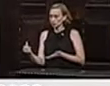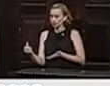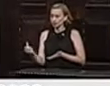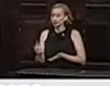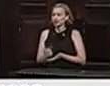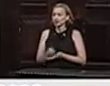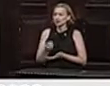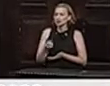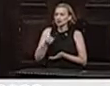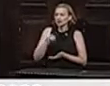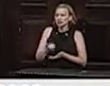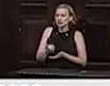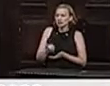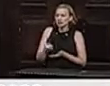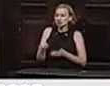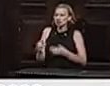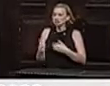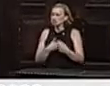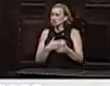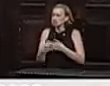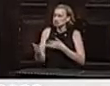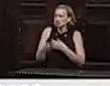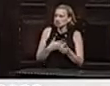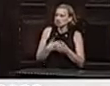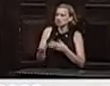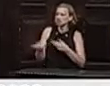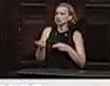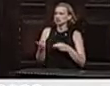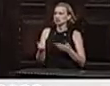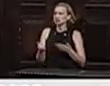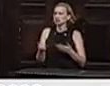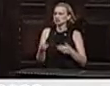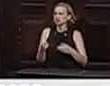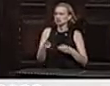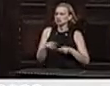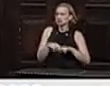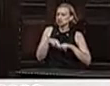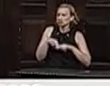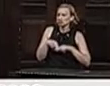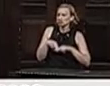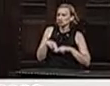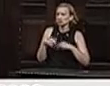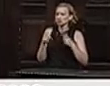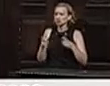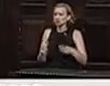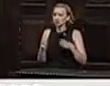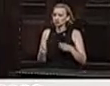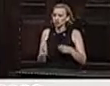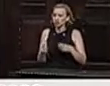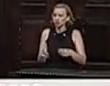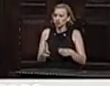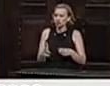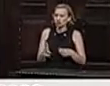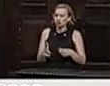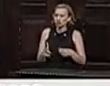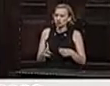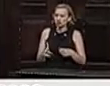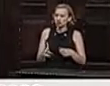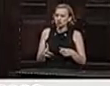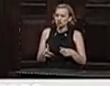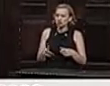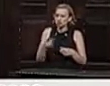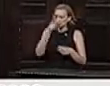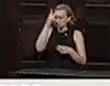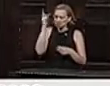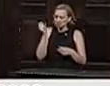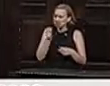qualquer consequência, sem qualquer controle. Esta casa votou diversos cheques em branco, sem nenhuma possibilidade